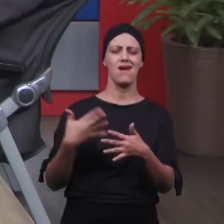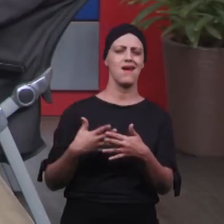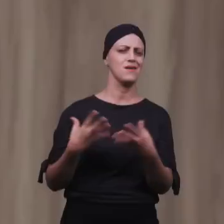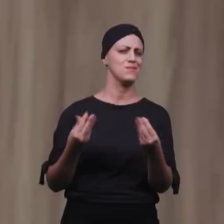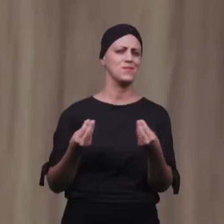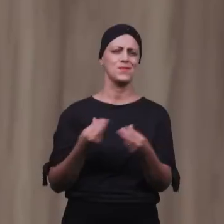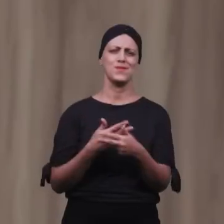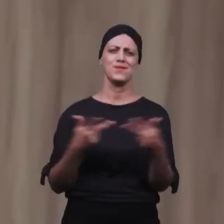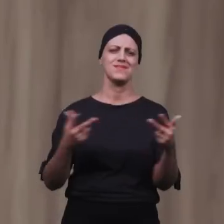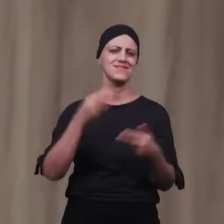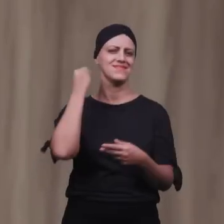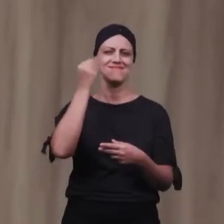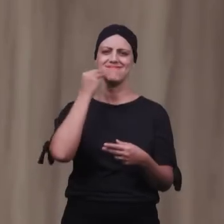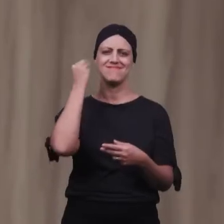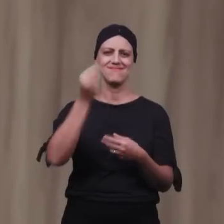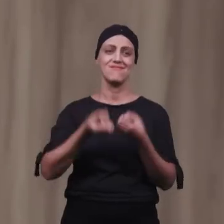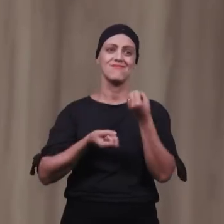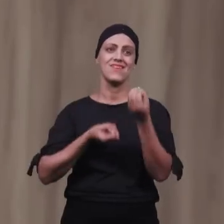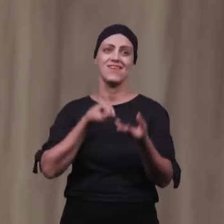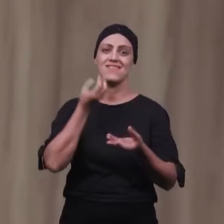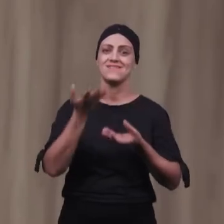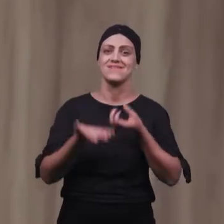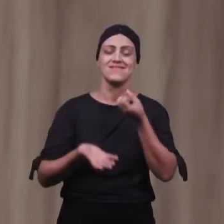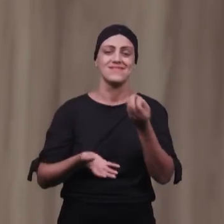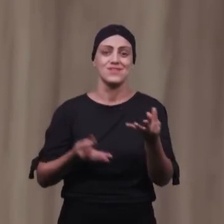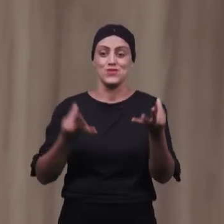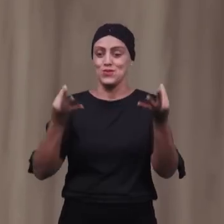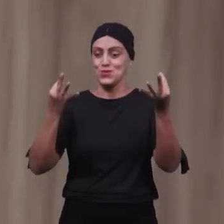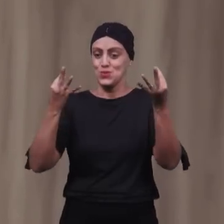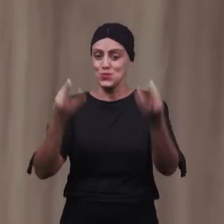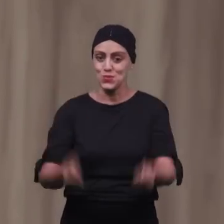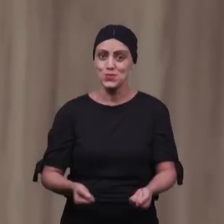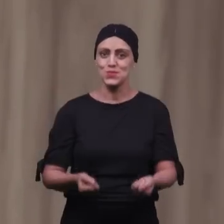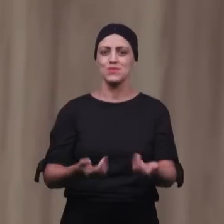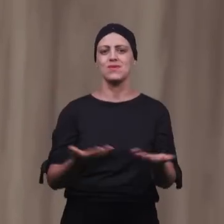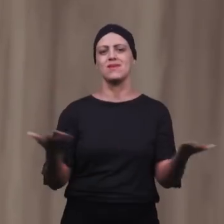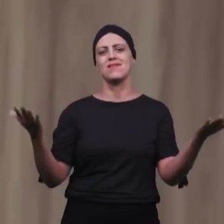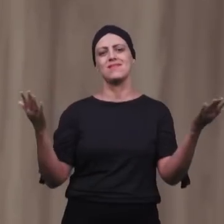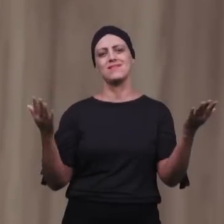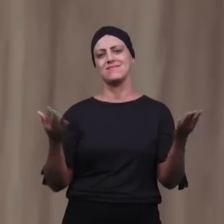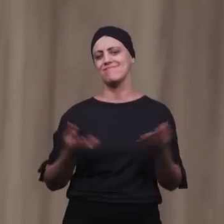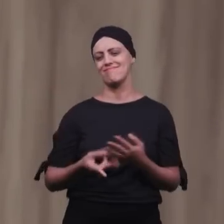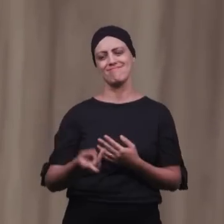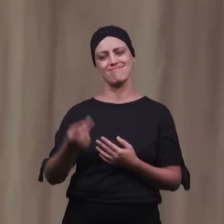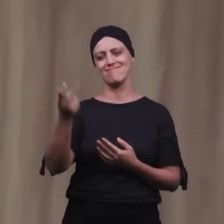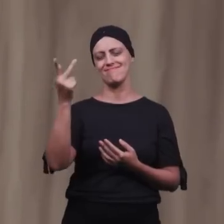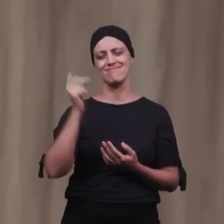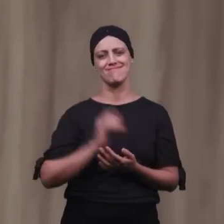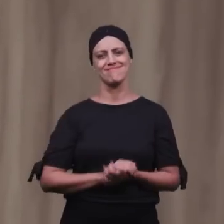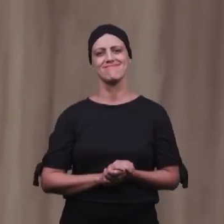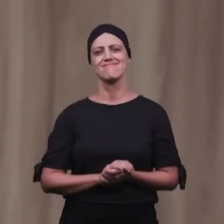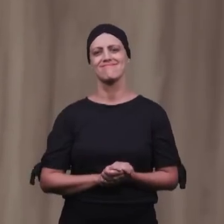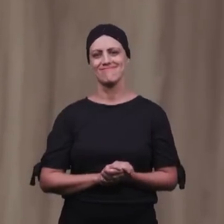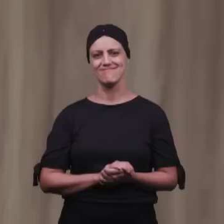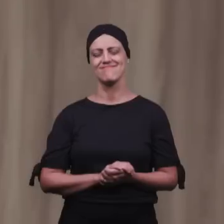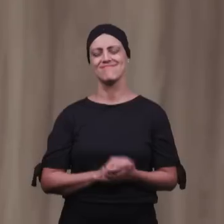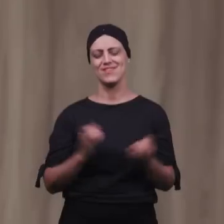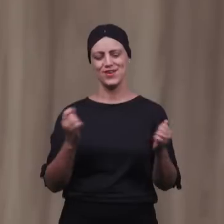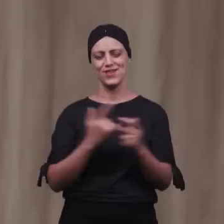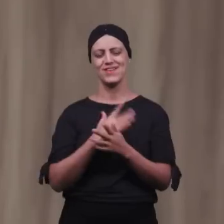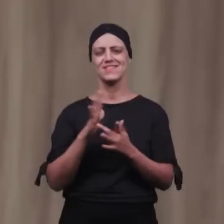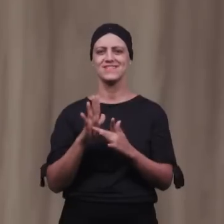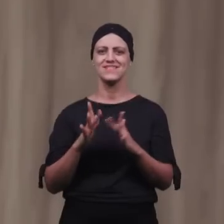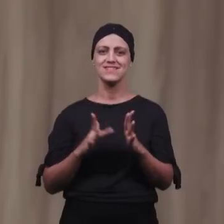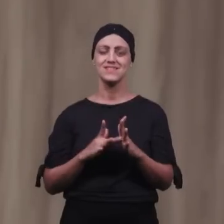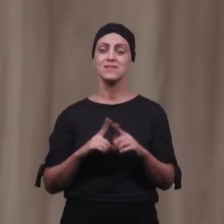que se fôssemos contar todas, né, o tempo não daria. Daria muitos livros. Glória a Jesus por isso. Graças a Deus. Mas eu quero